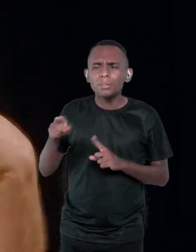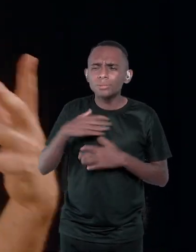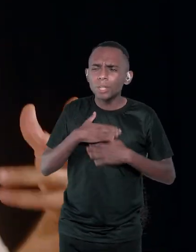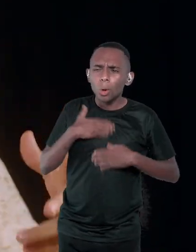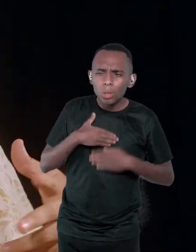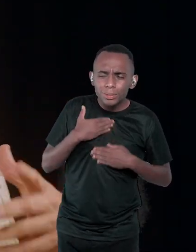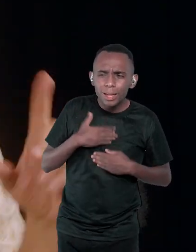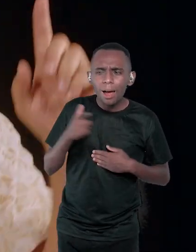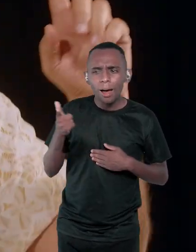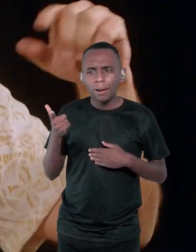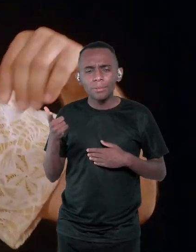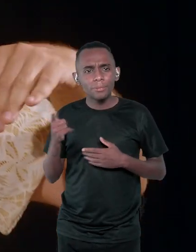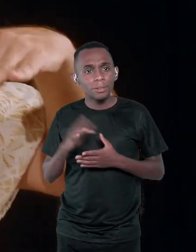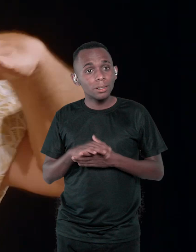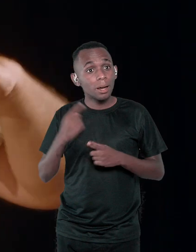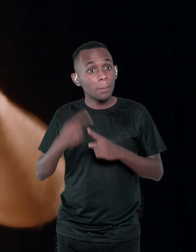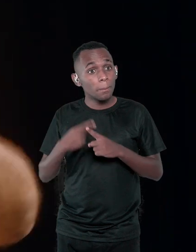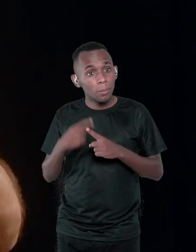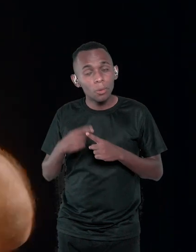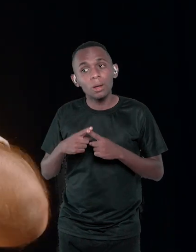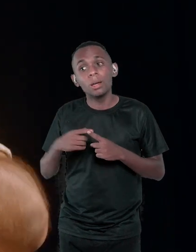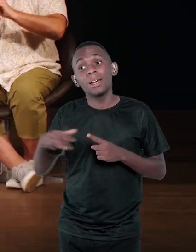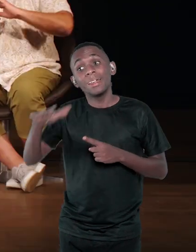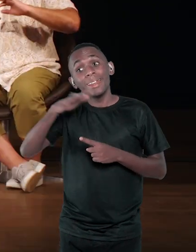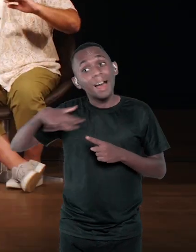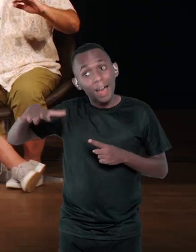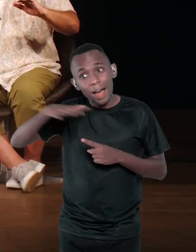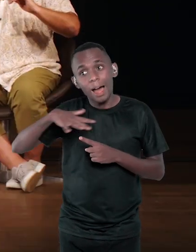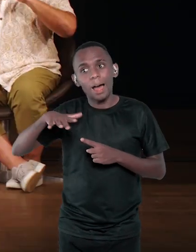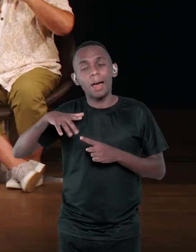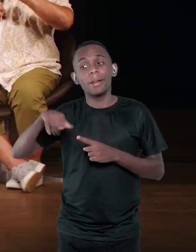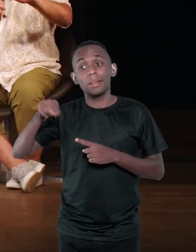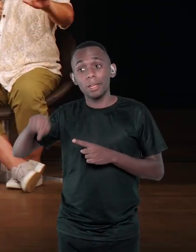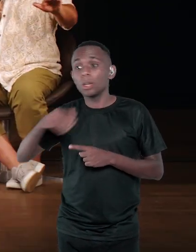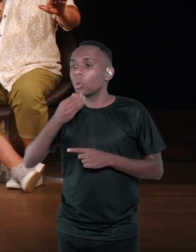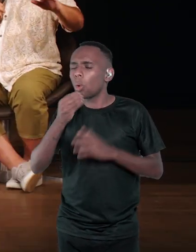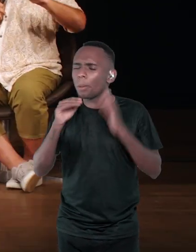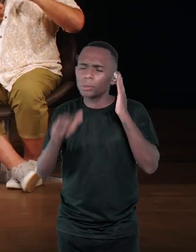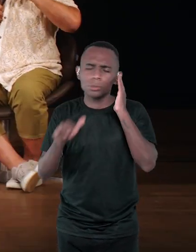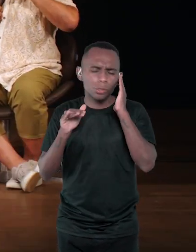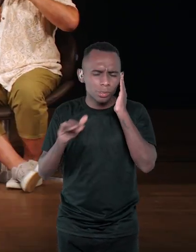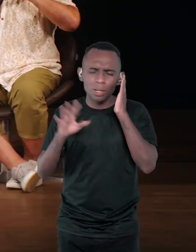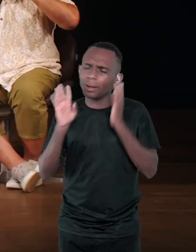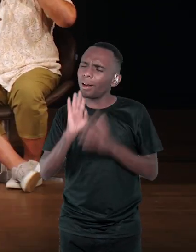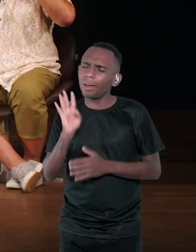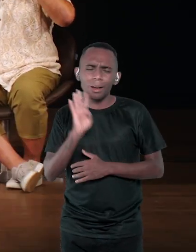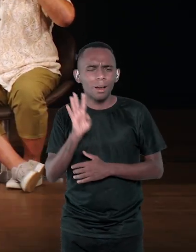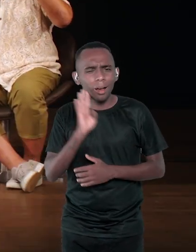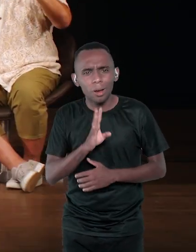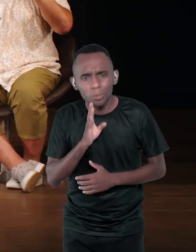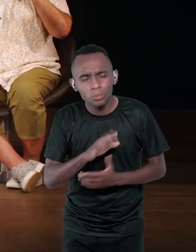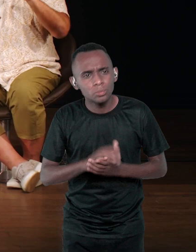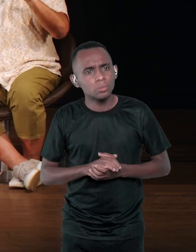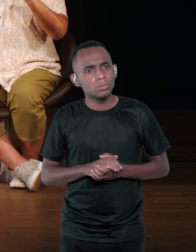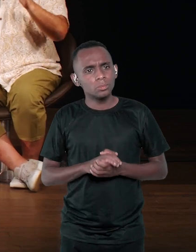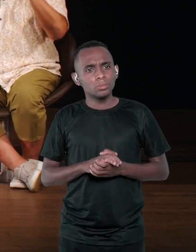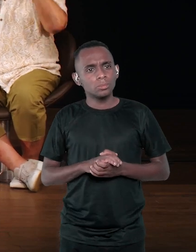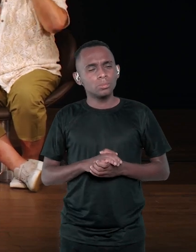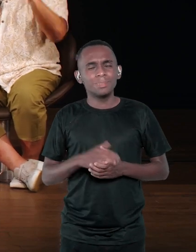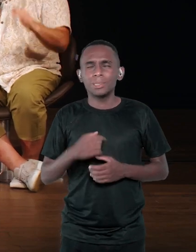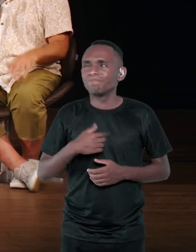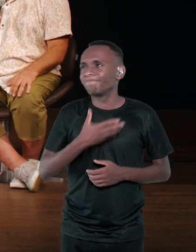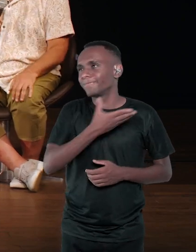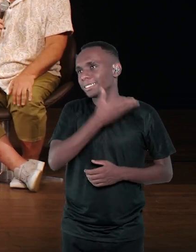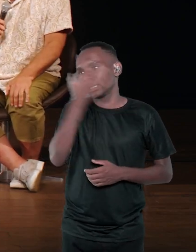mesmo? Elza, não sei o quê, porque tudo entrou pela música. Era um DJ, esse cara. Super legal, esse cara. Eu sou péssimo de